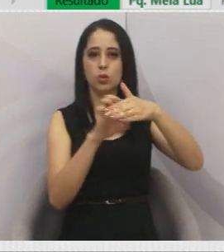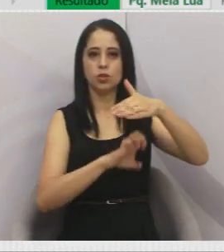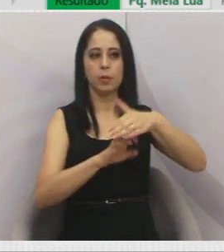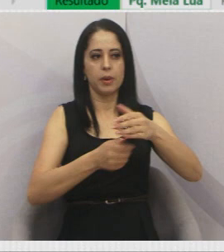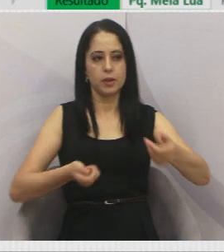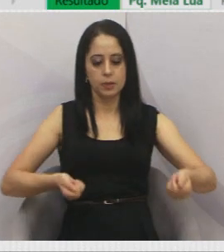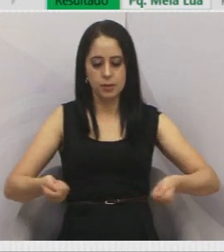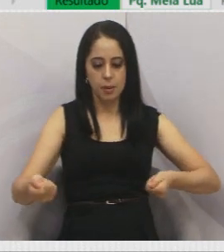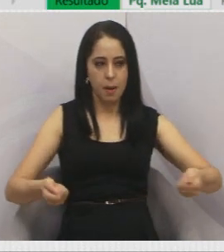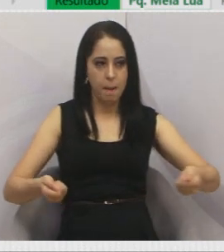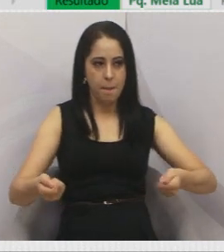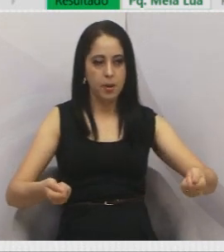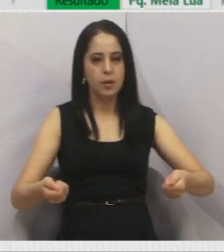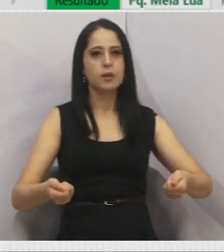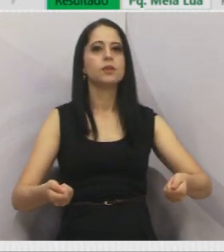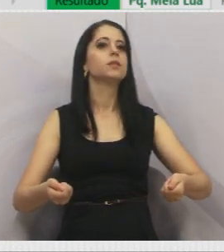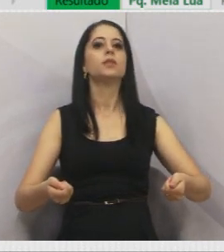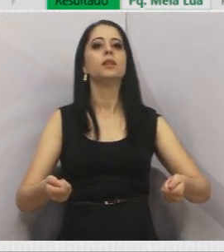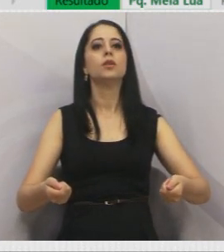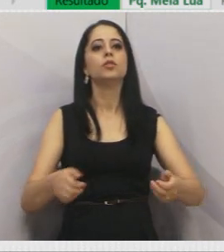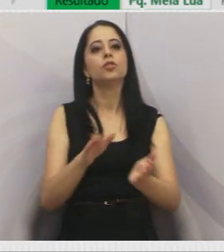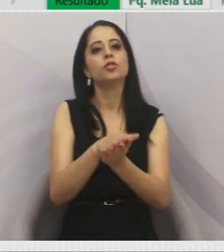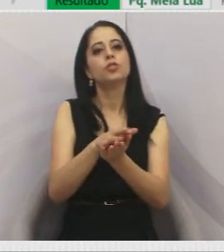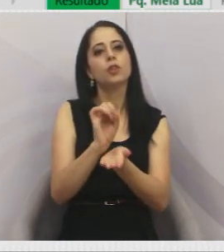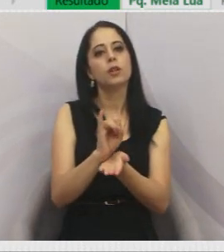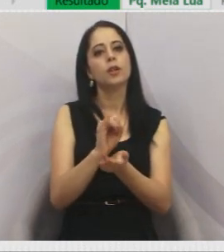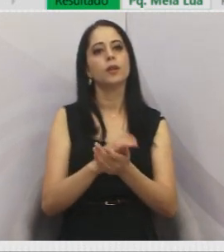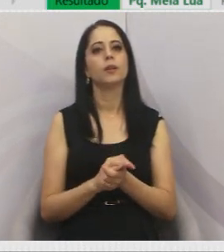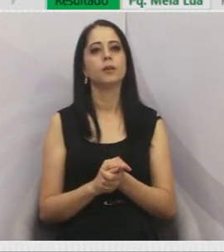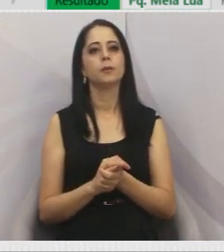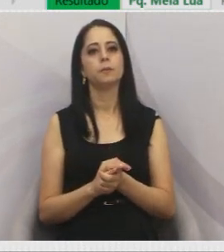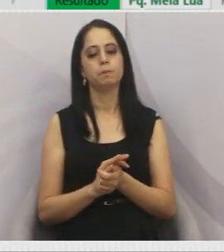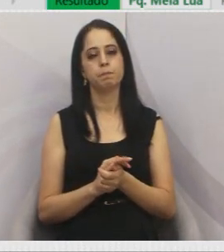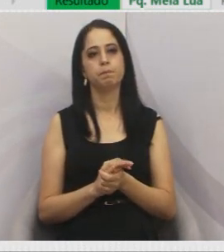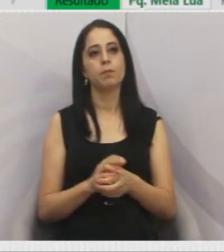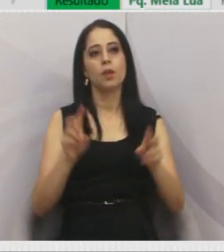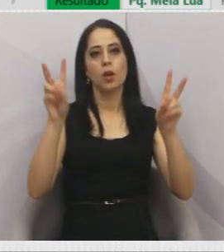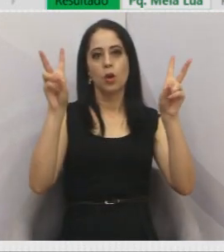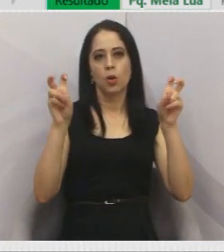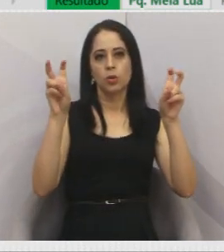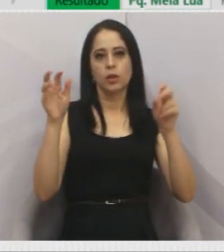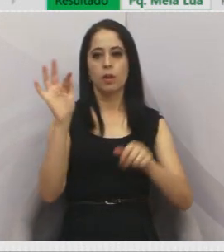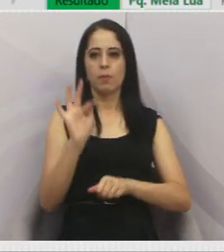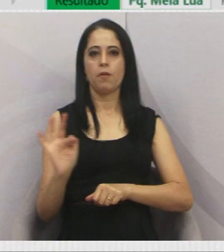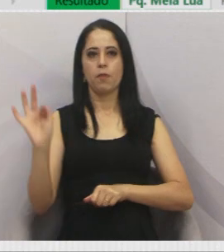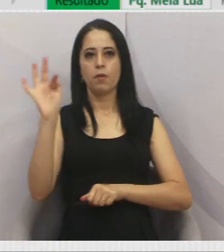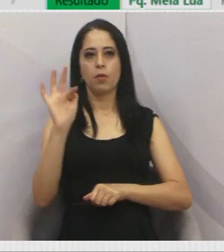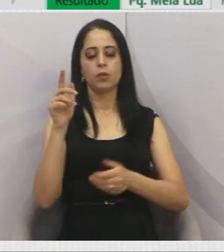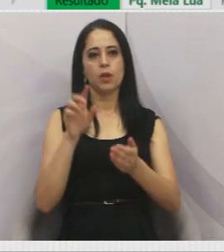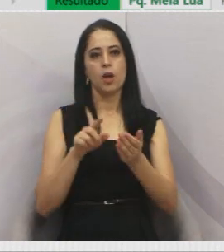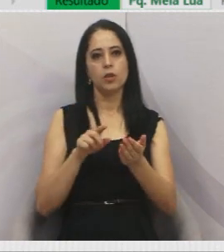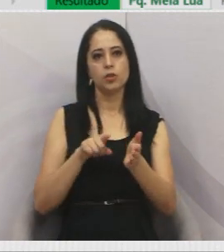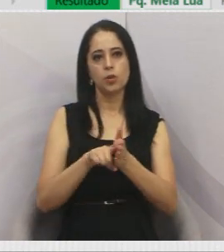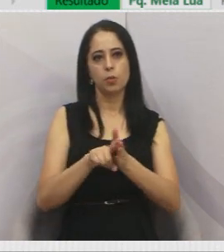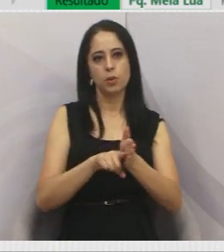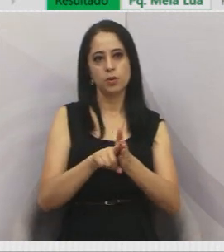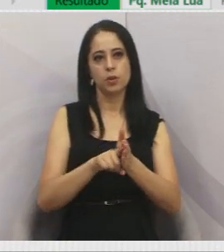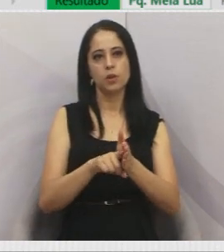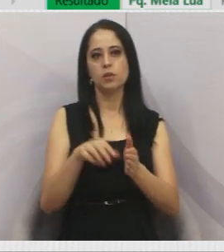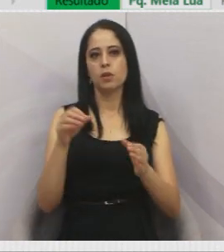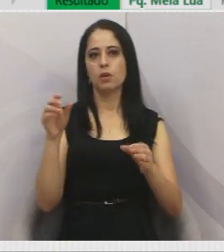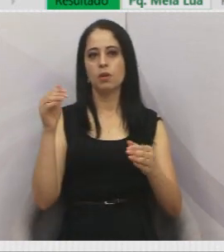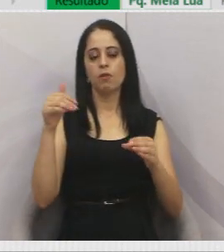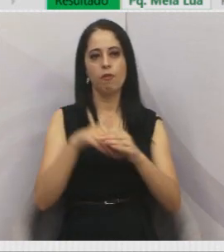Jacareí. Segmento entidades acadêmicas de pesquisa, voto em branco. Segmento organização da sociedade